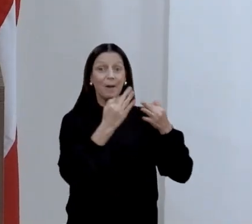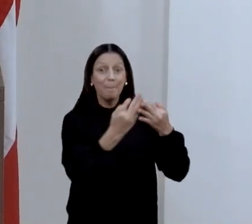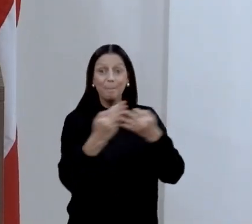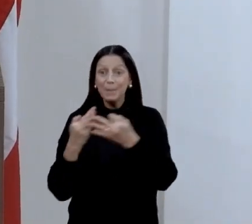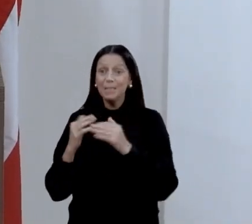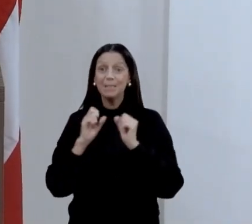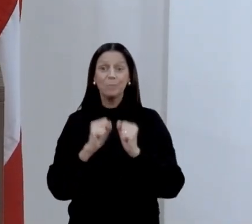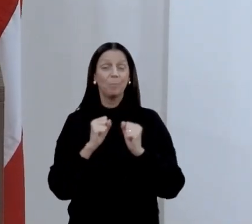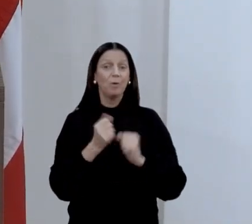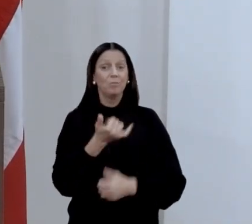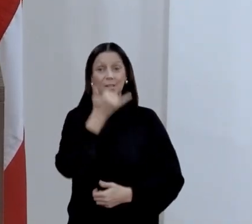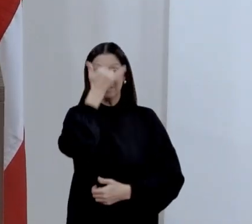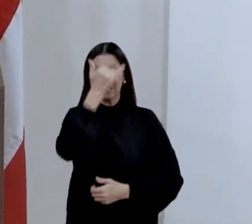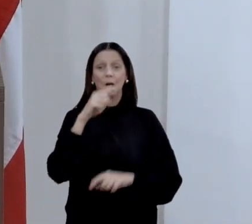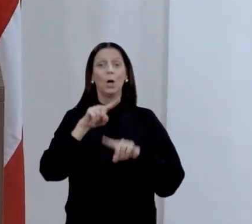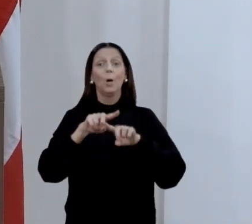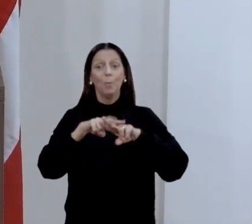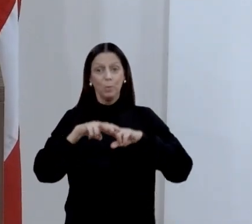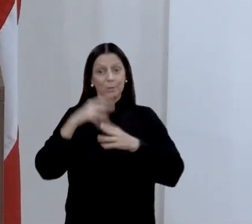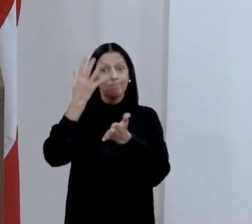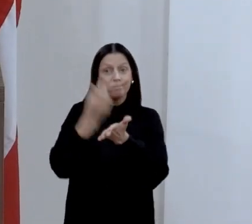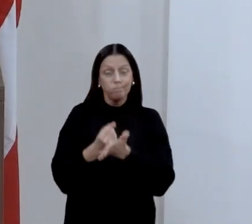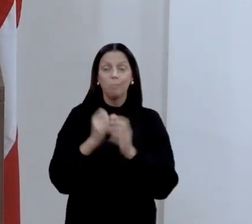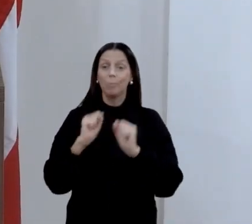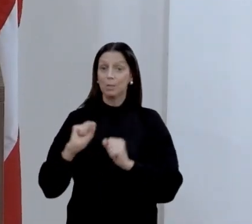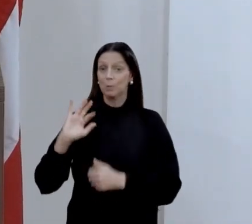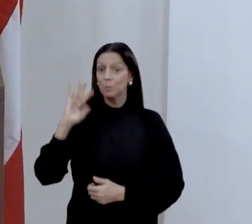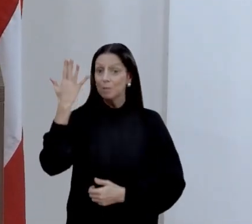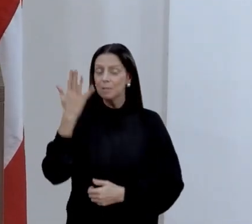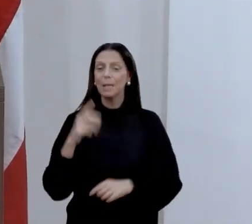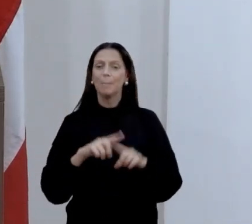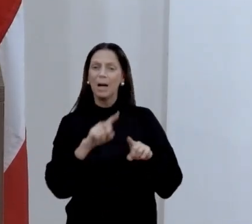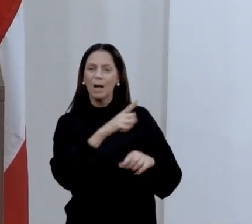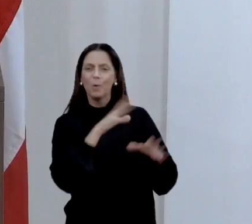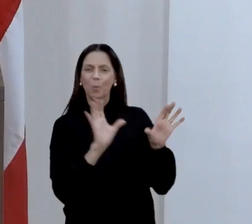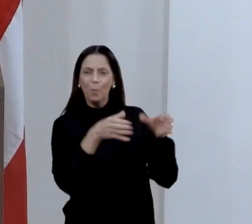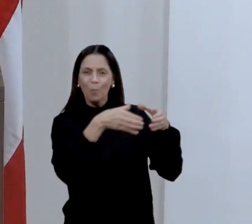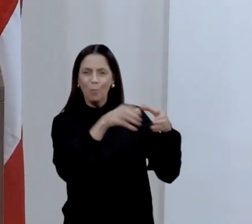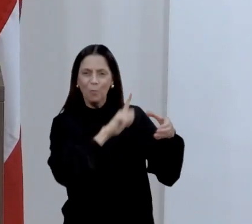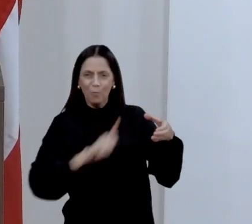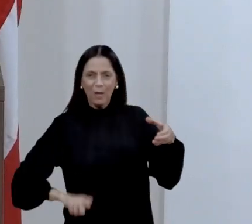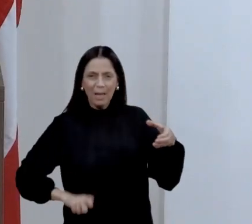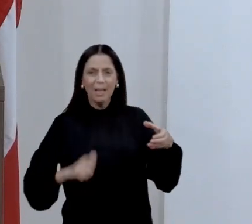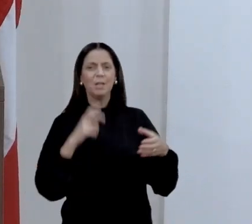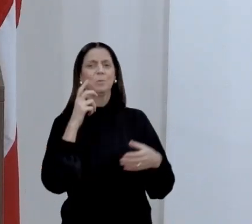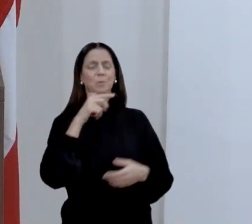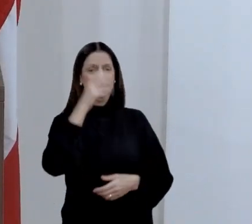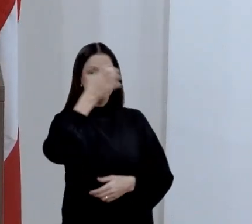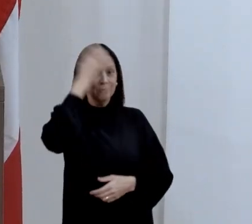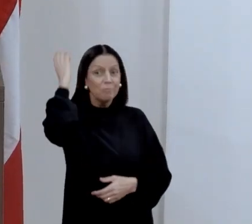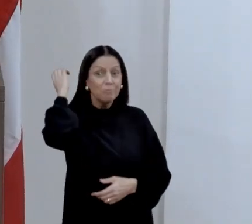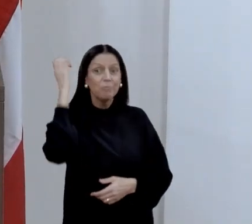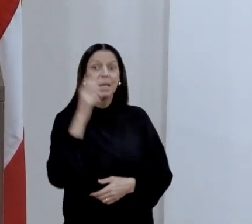deixar. Olha, por isso está marcado aqui. Pode acontecer. Eles são tão arrogantes que eles não têm a capacidade e humildade de lá dizer, olha, alemão, pelo